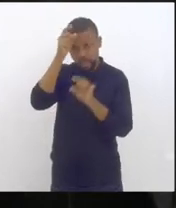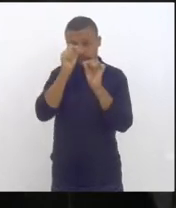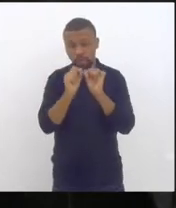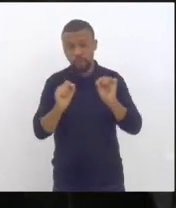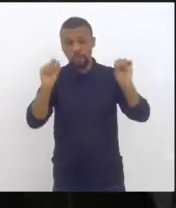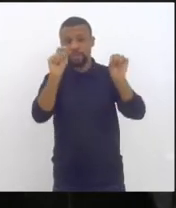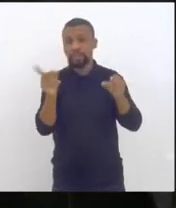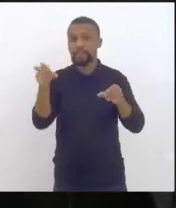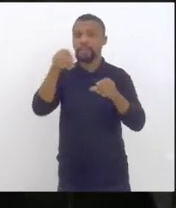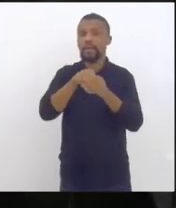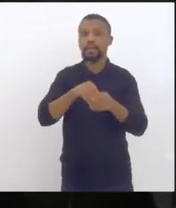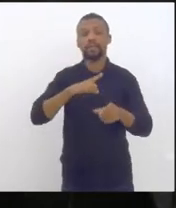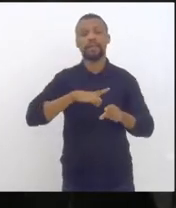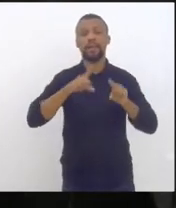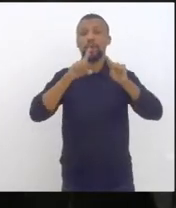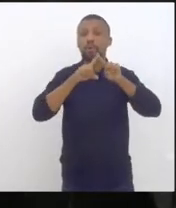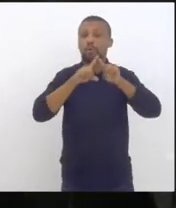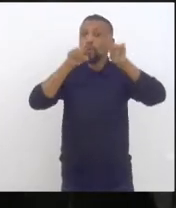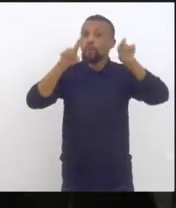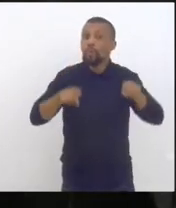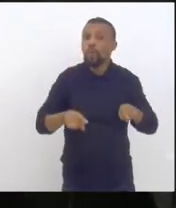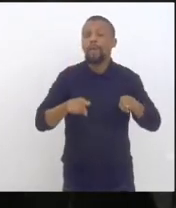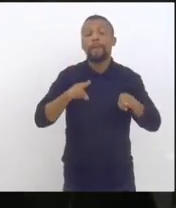servidores concursados